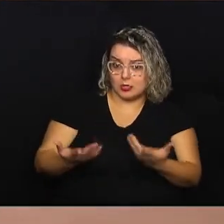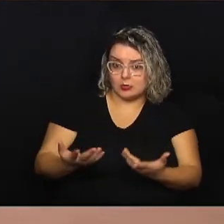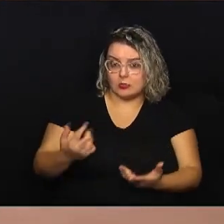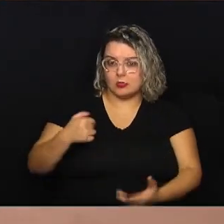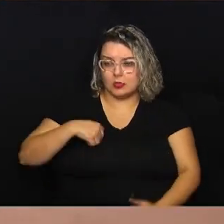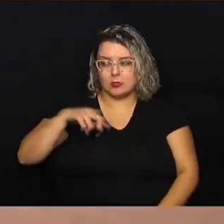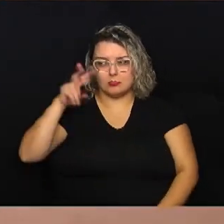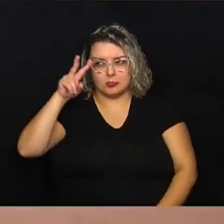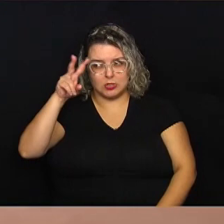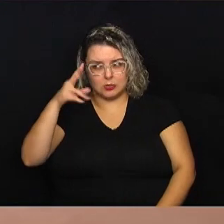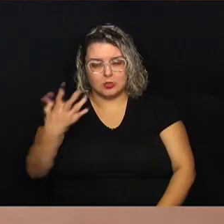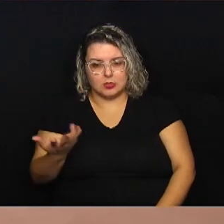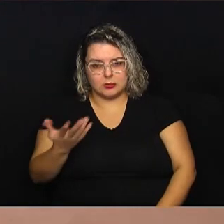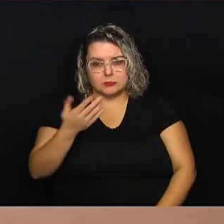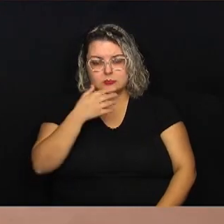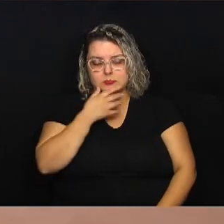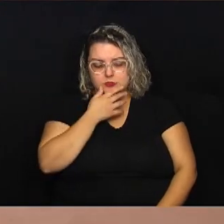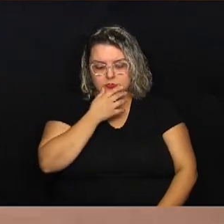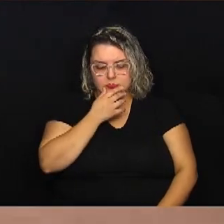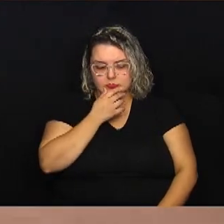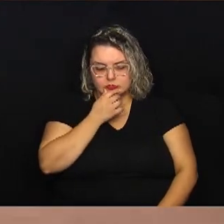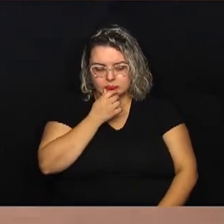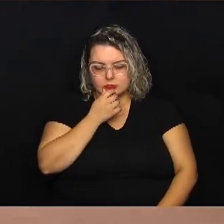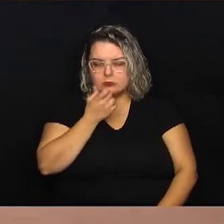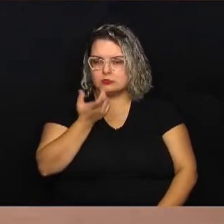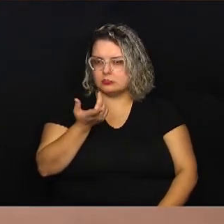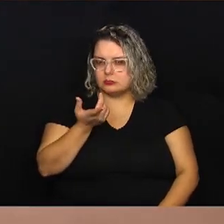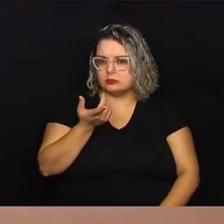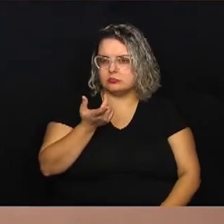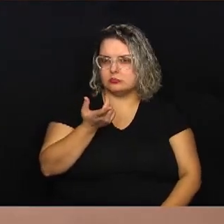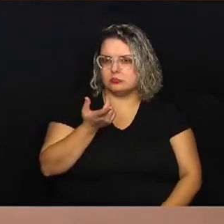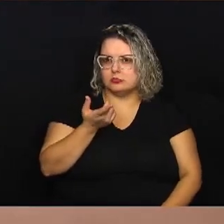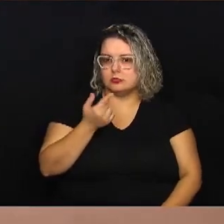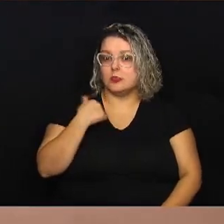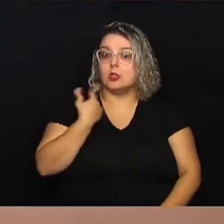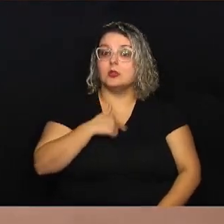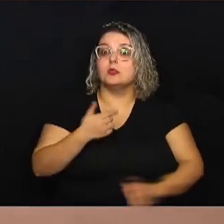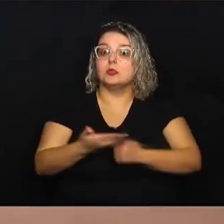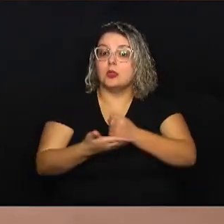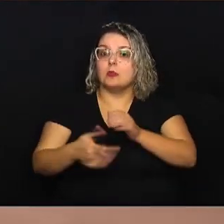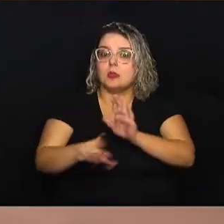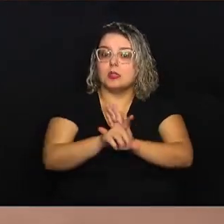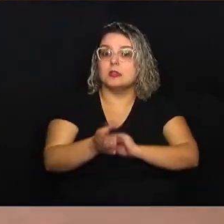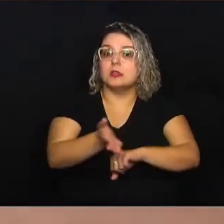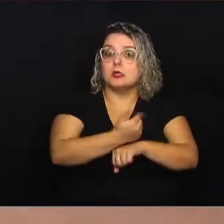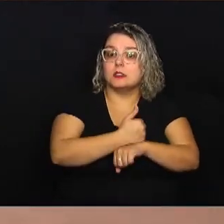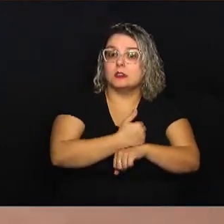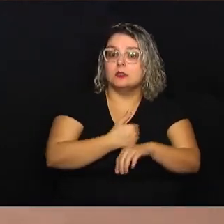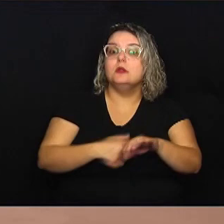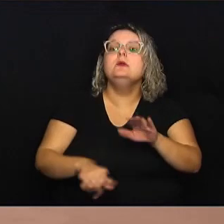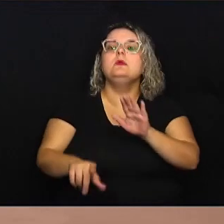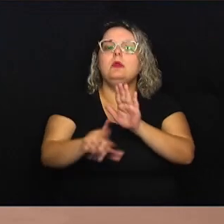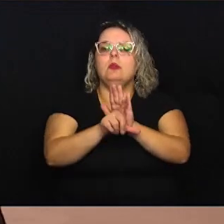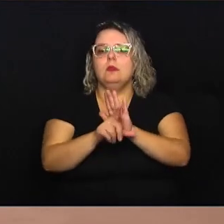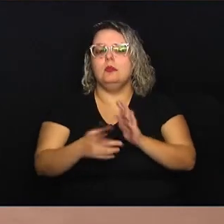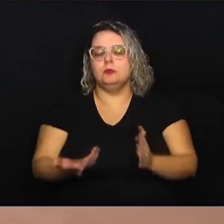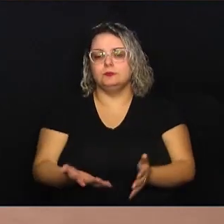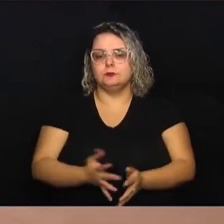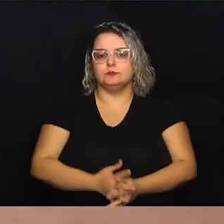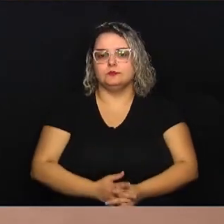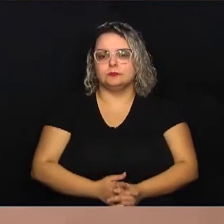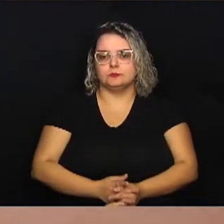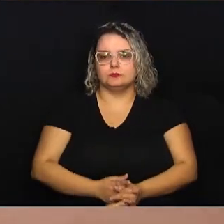lembro, ficou... A gente ficou com base na lei anterior e a lei